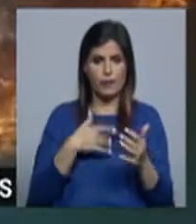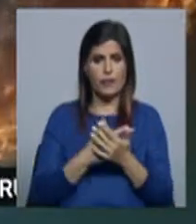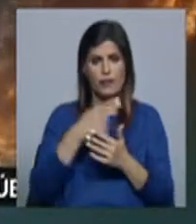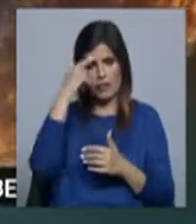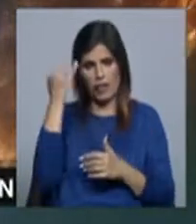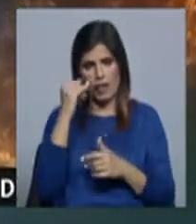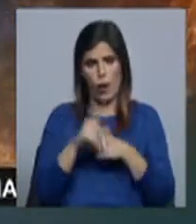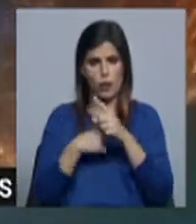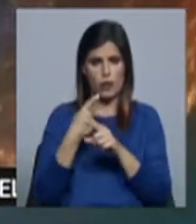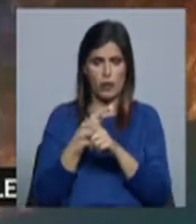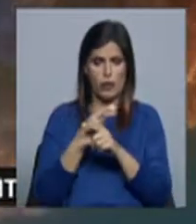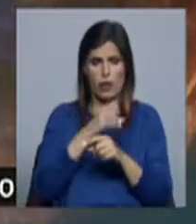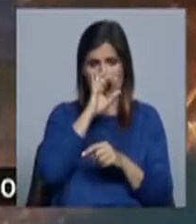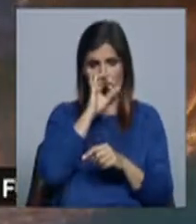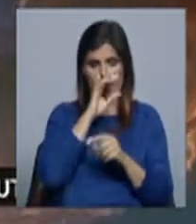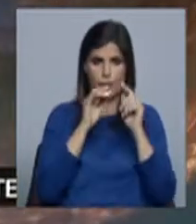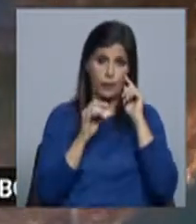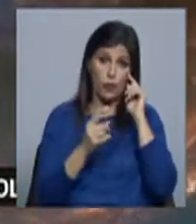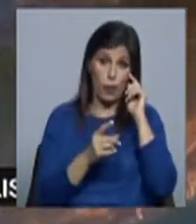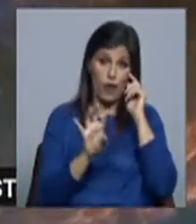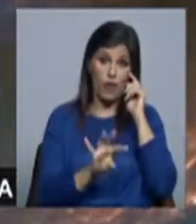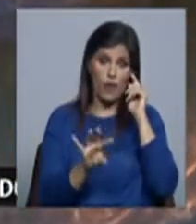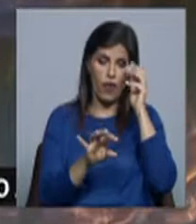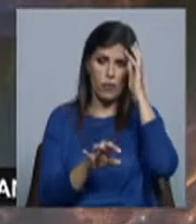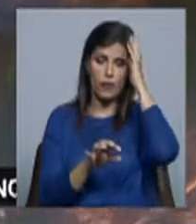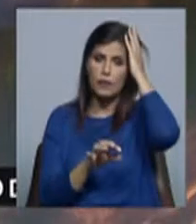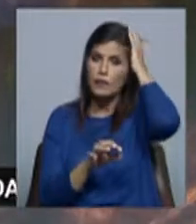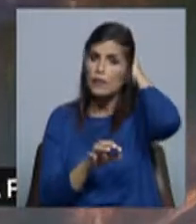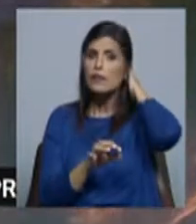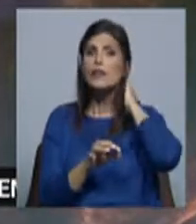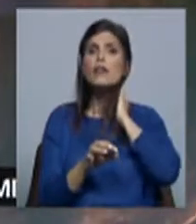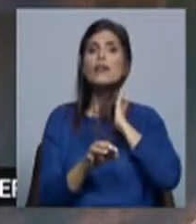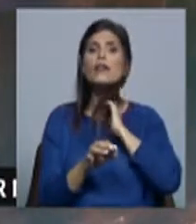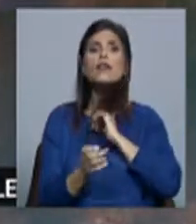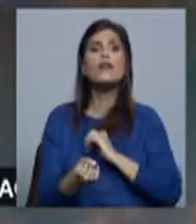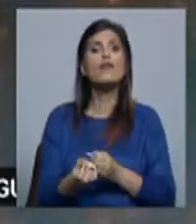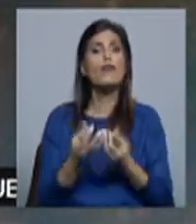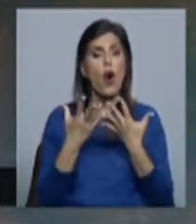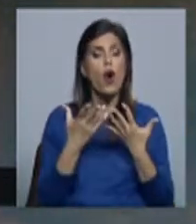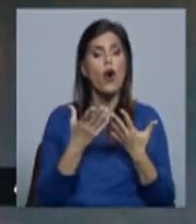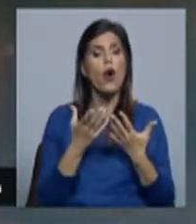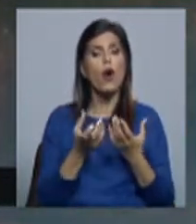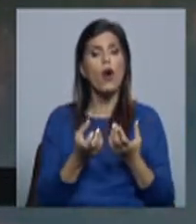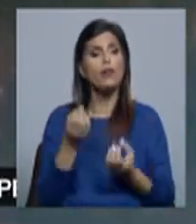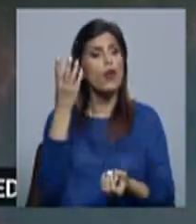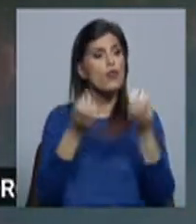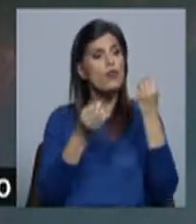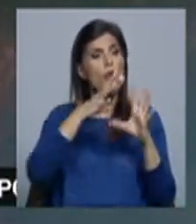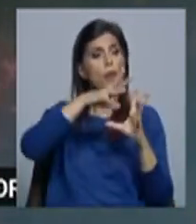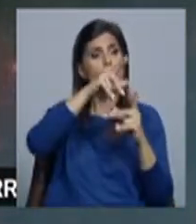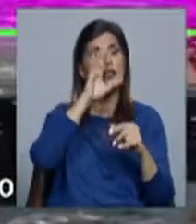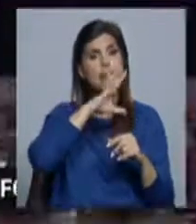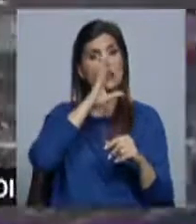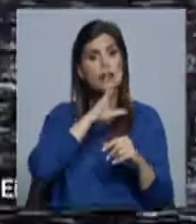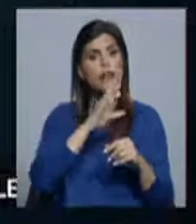absolutamente notável, Cristiana. Uma das maneiras de fazermos aparecer, de crescerem, se formarem planetas, é quando temos grandes